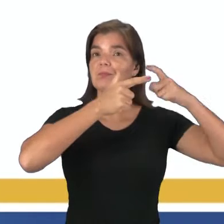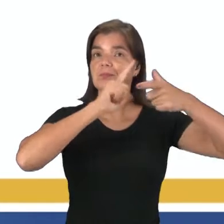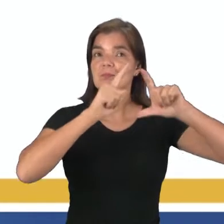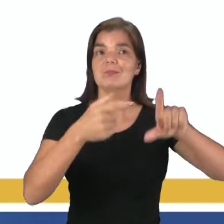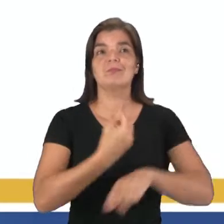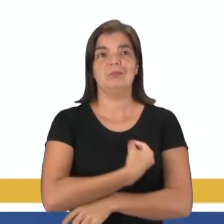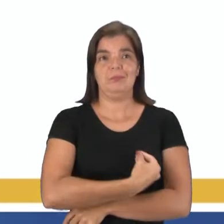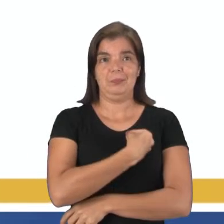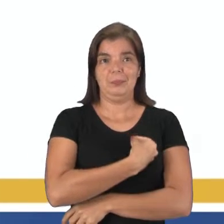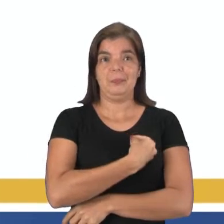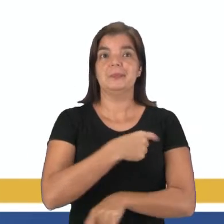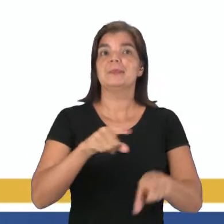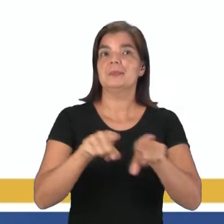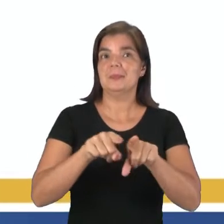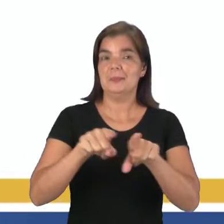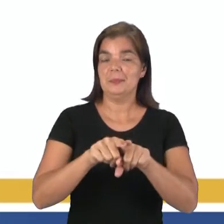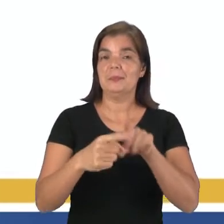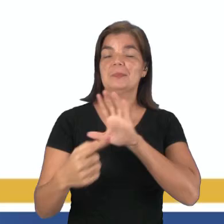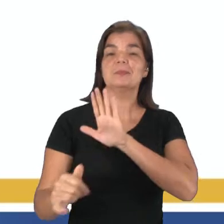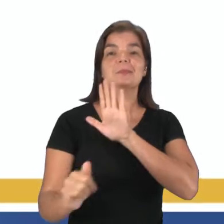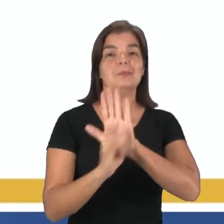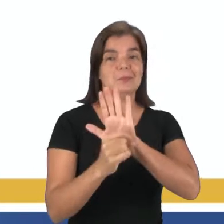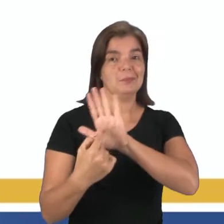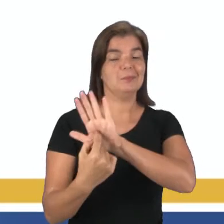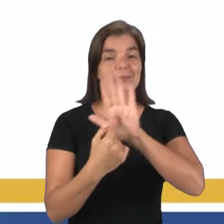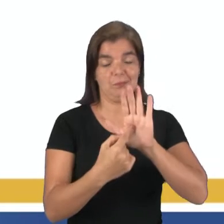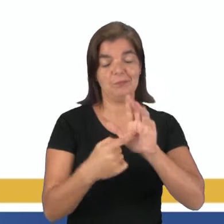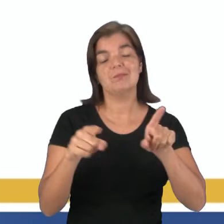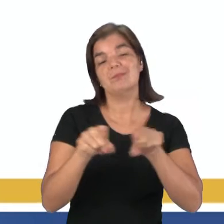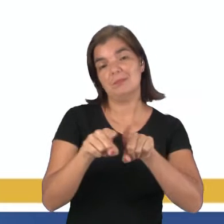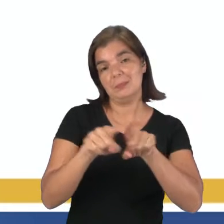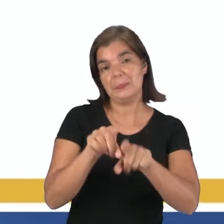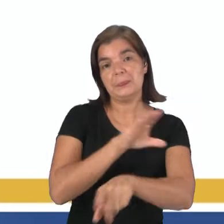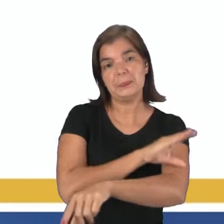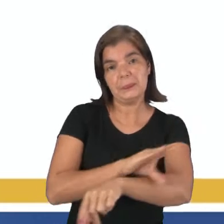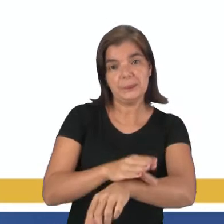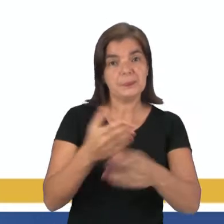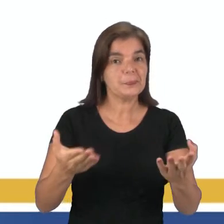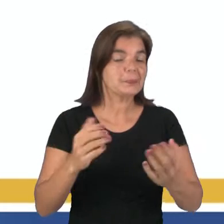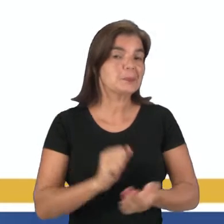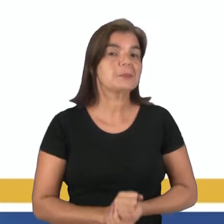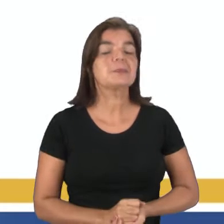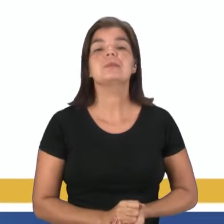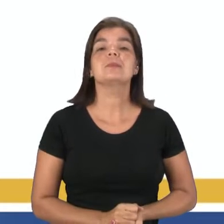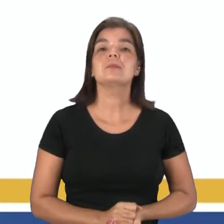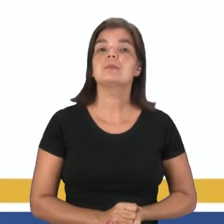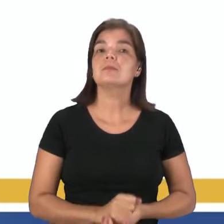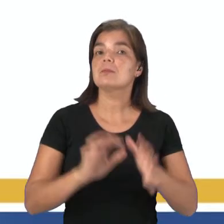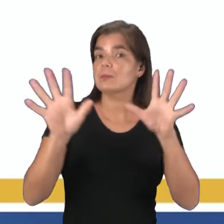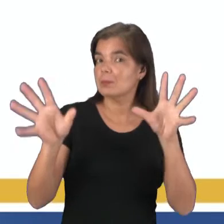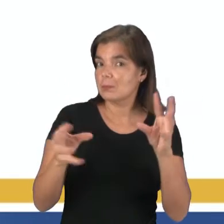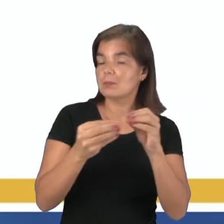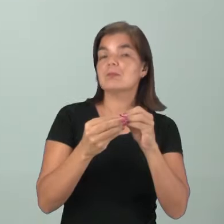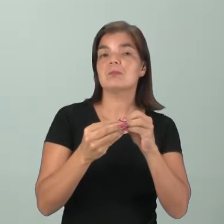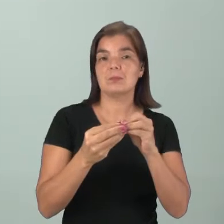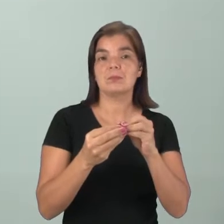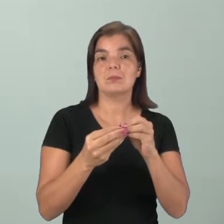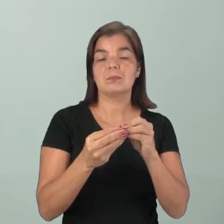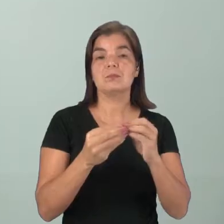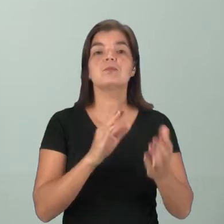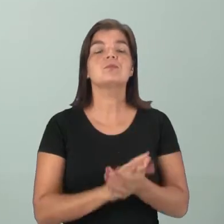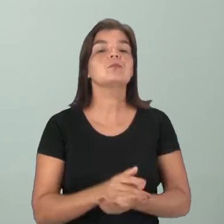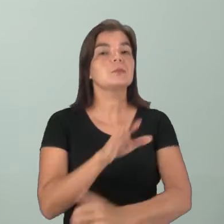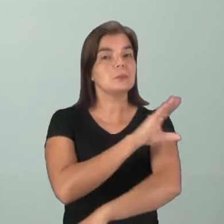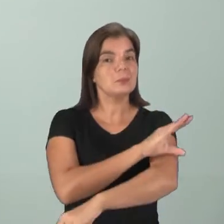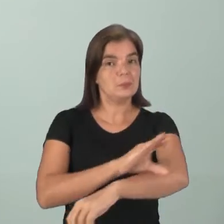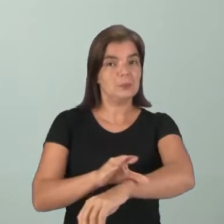pode modificar maneiras tradicionais de viver, produzir e de se identificar culturalmente. Então, basicamente,